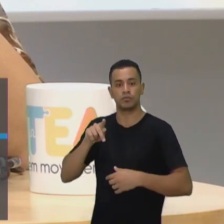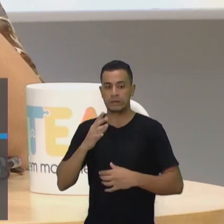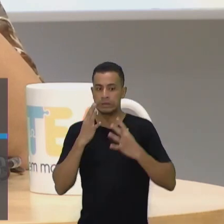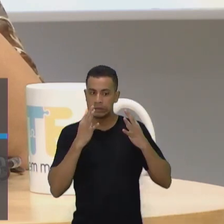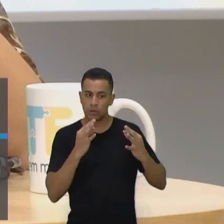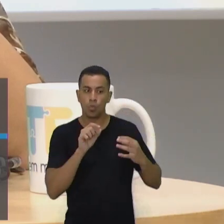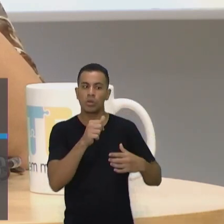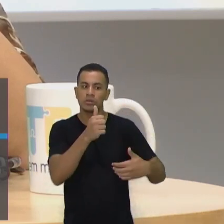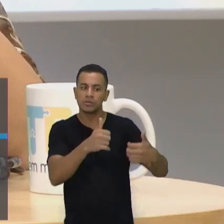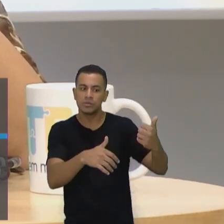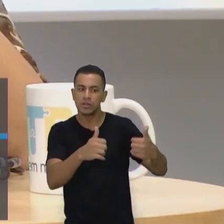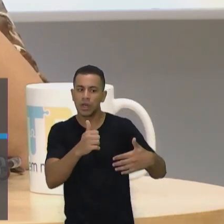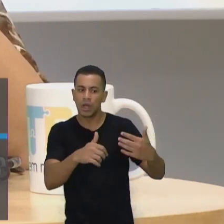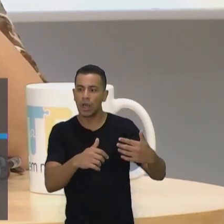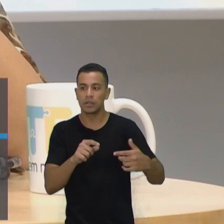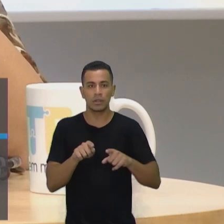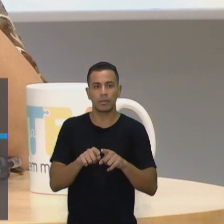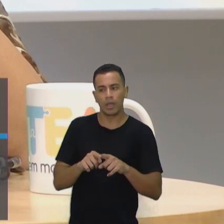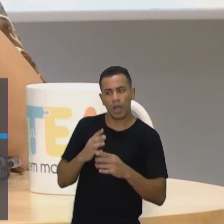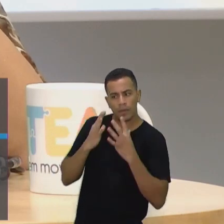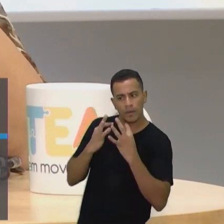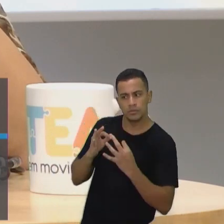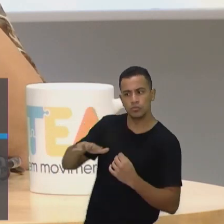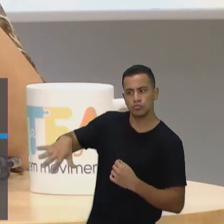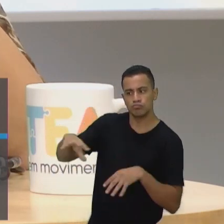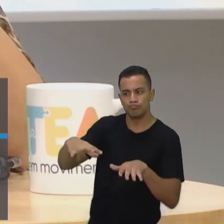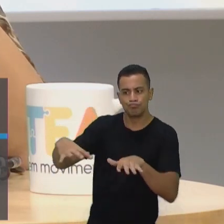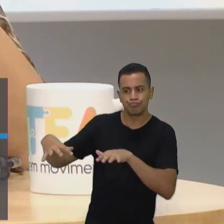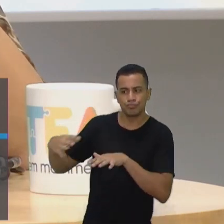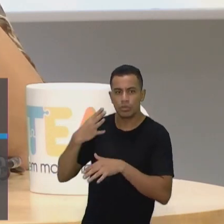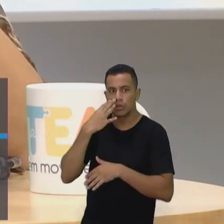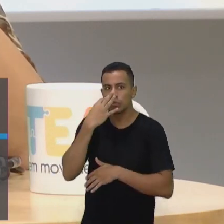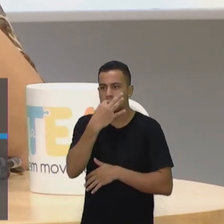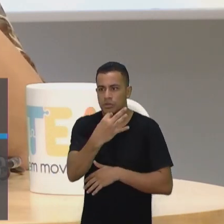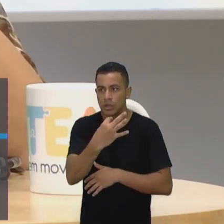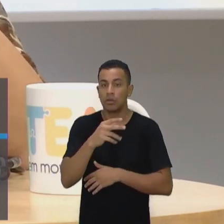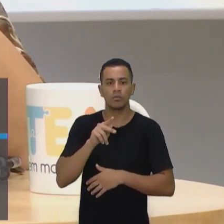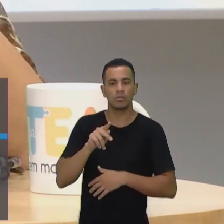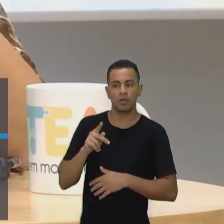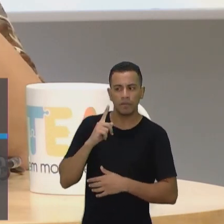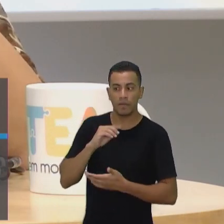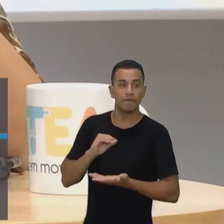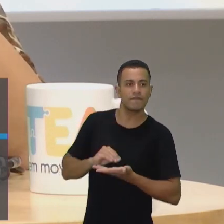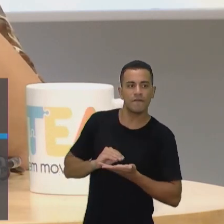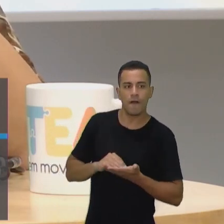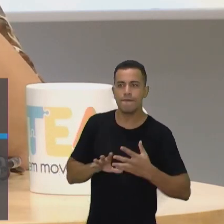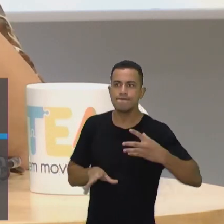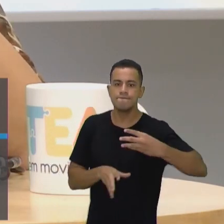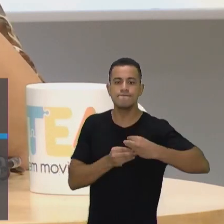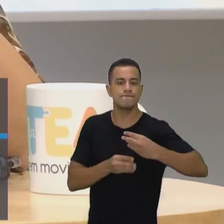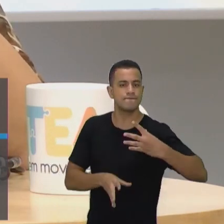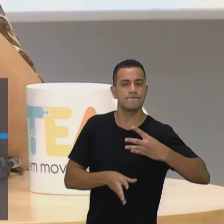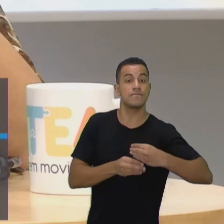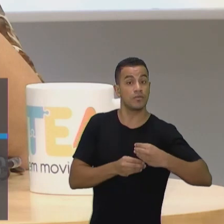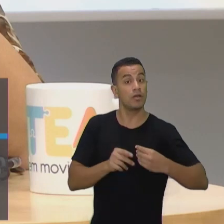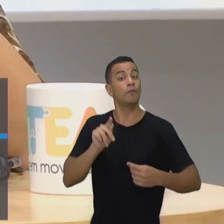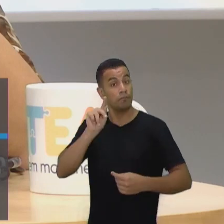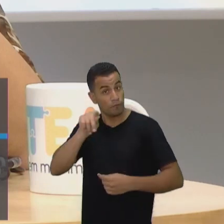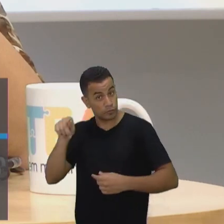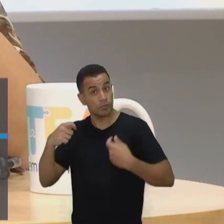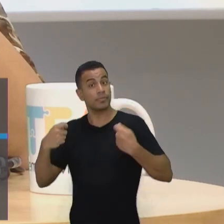e reforçados. Depois da apresentação dos grupos, os professores devem resgatar esses pontos, complementando